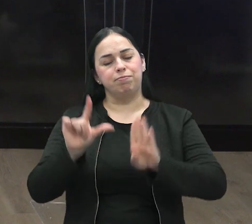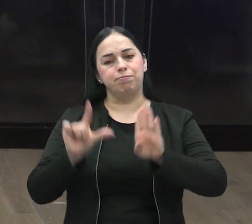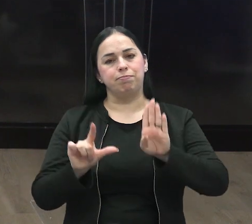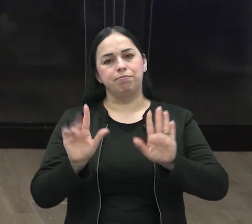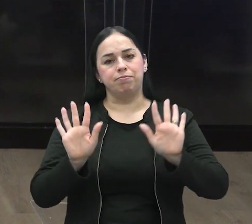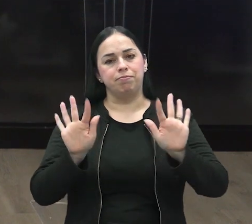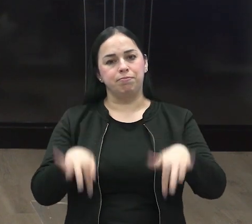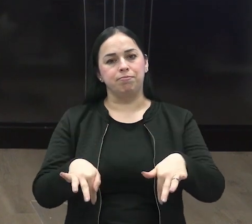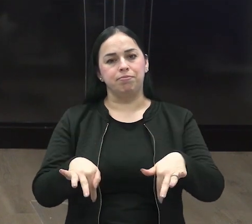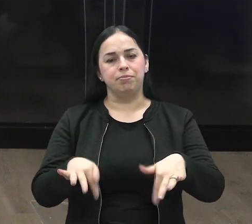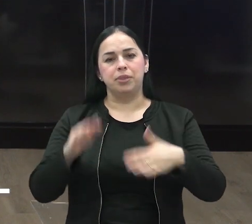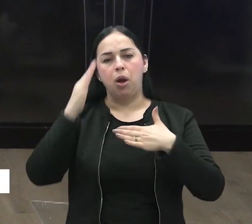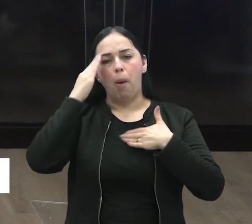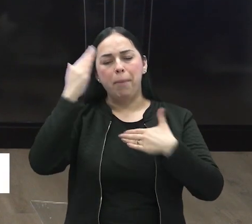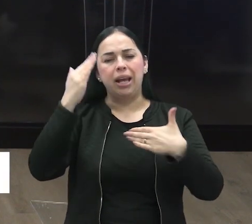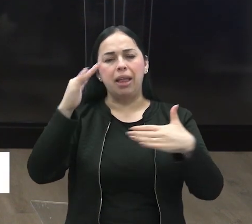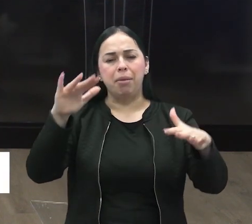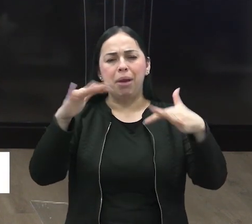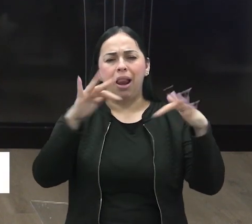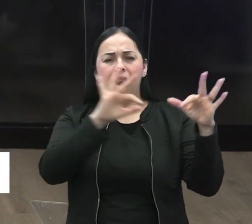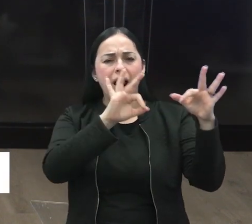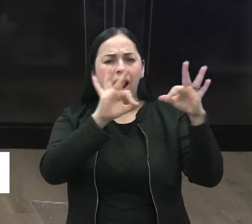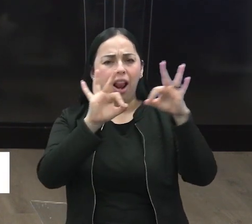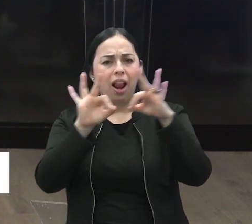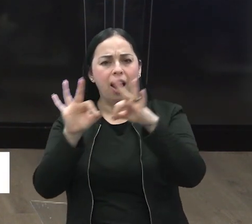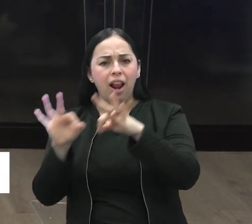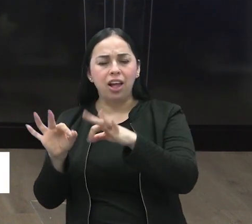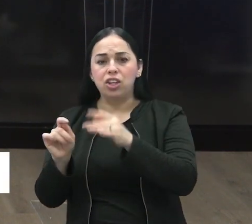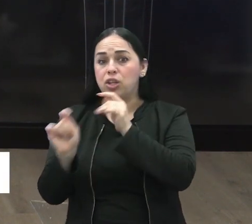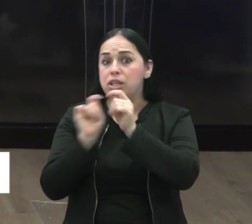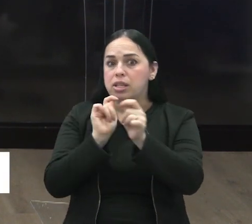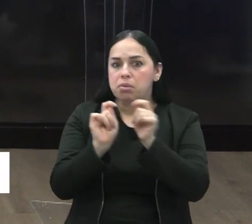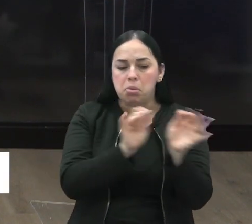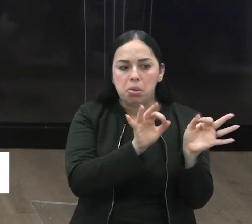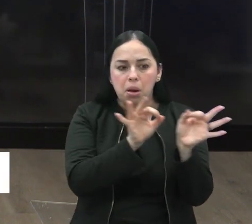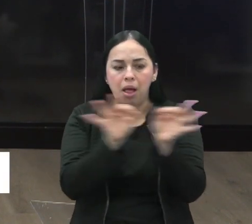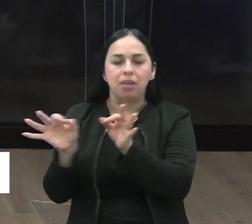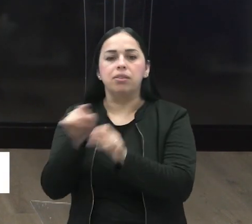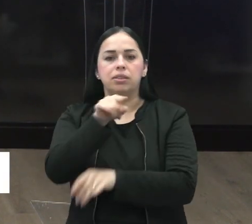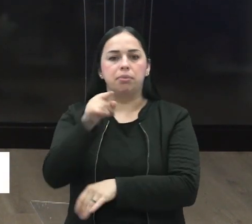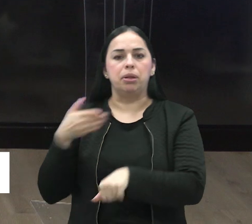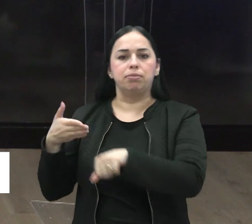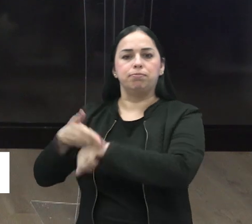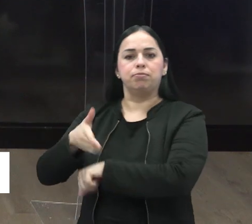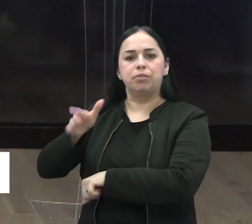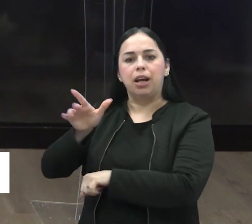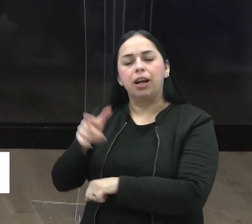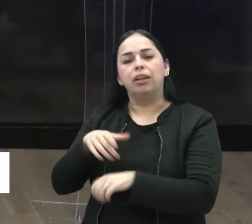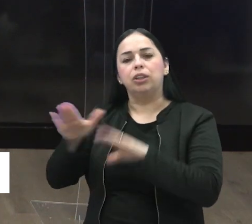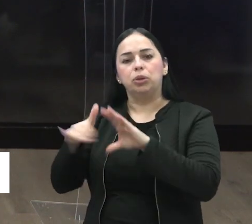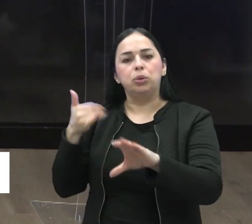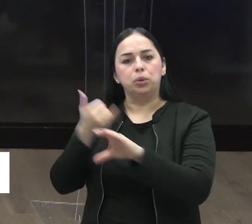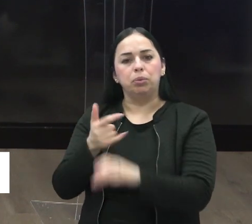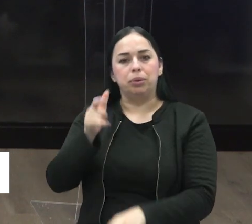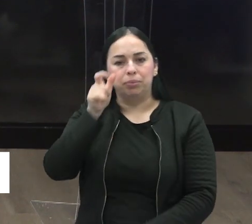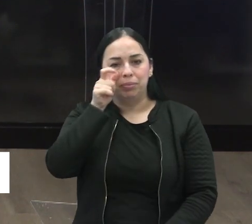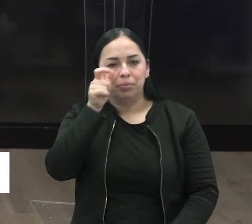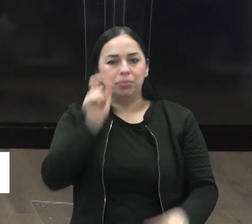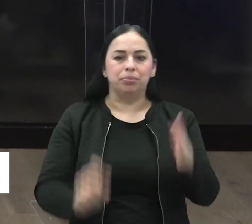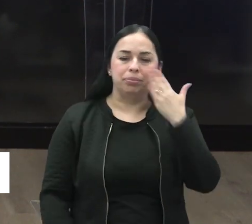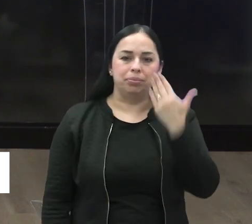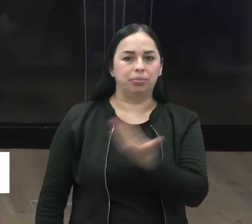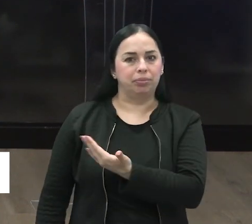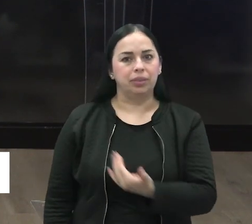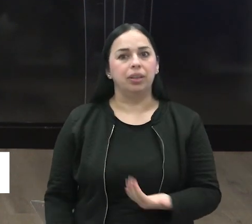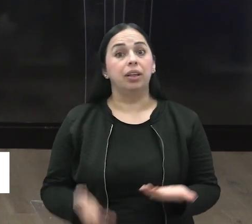O Boletim Legislativo de hoje fica por aqui. Muito obrigada pela companhia. Todas as reportagens vão ficar disponíveis no nosso canal do YouTube TV